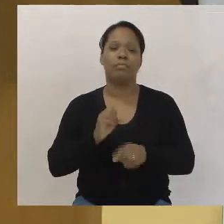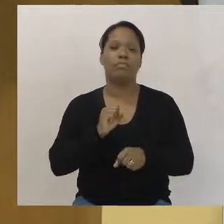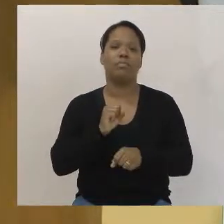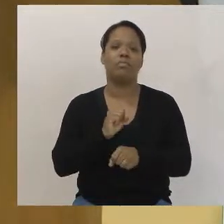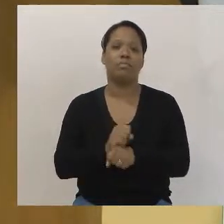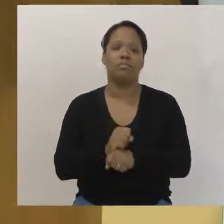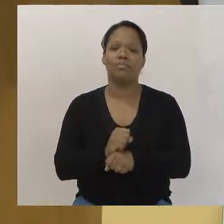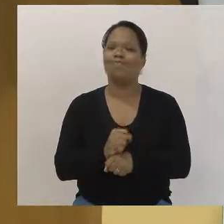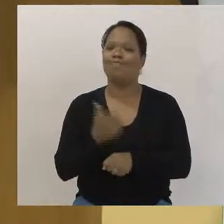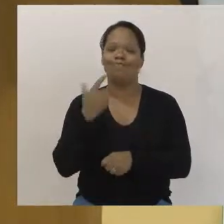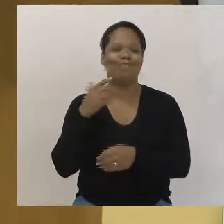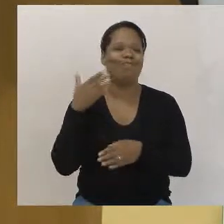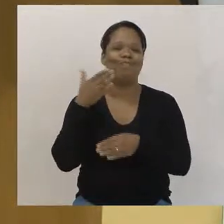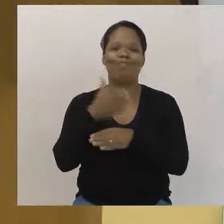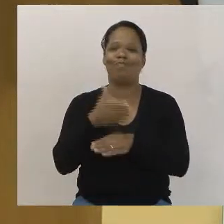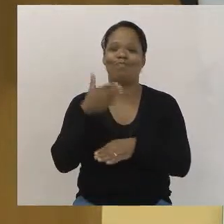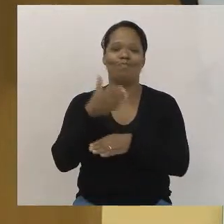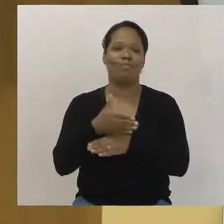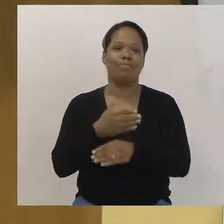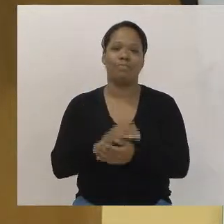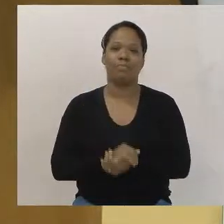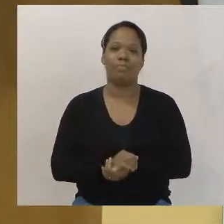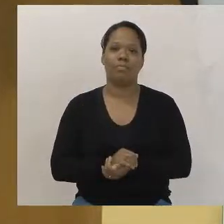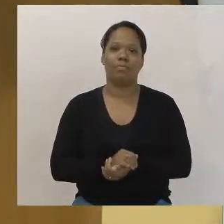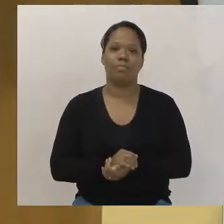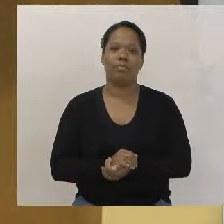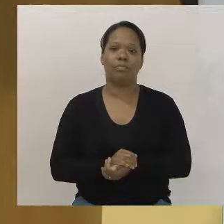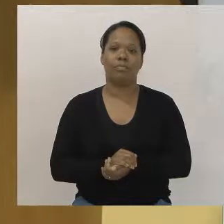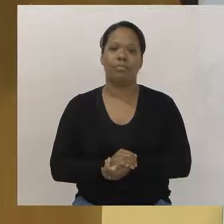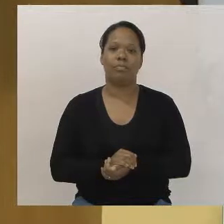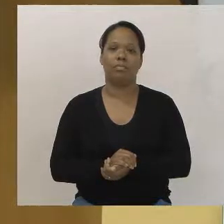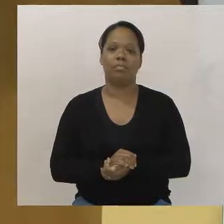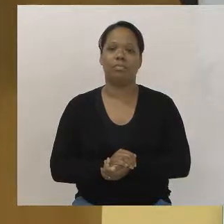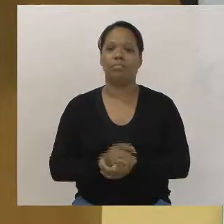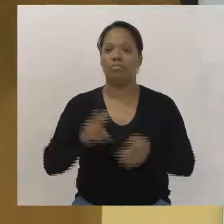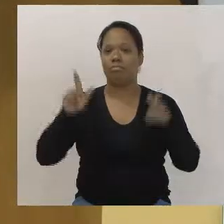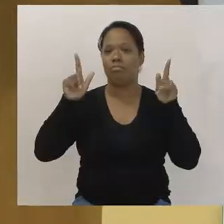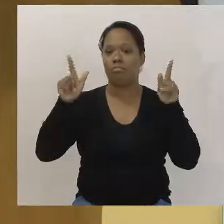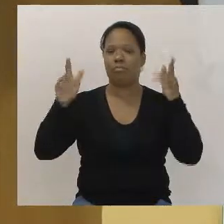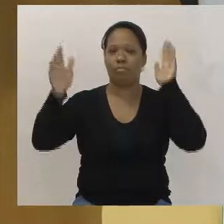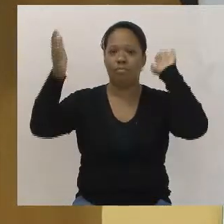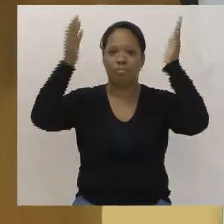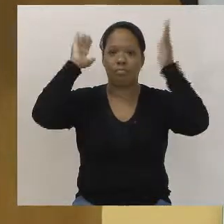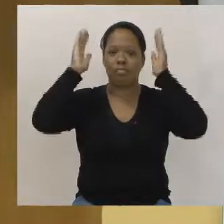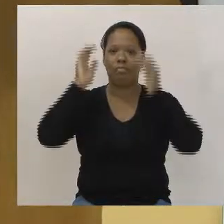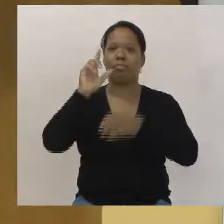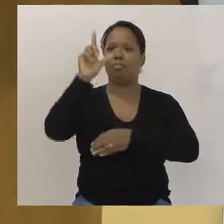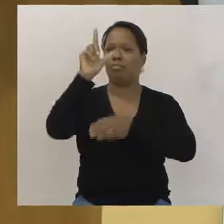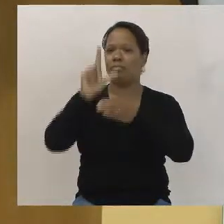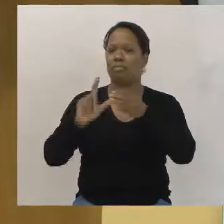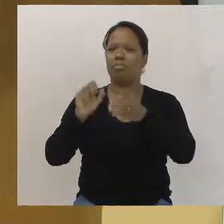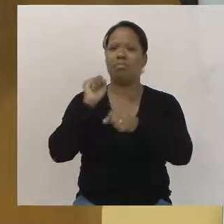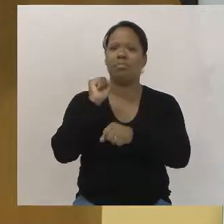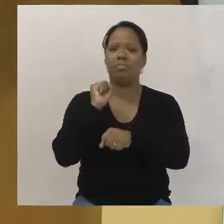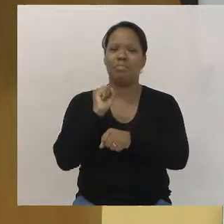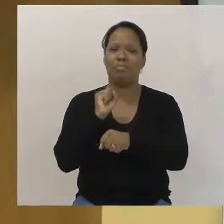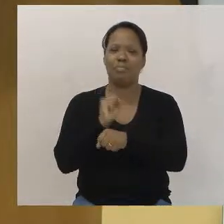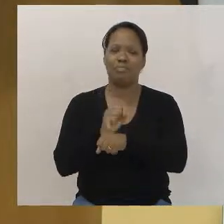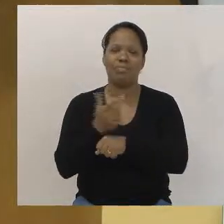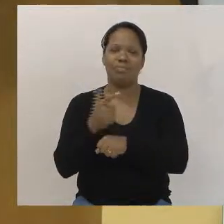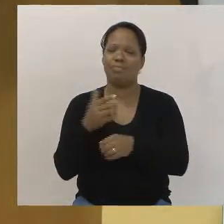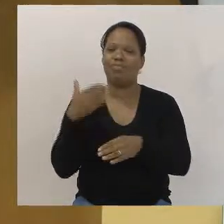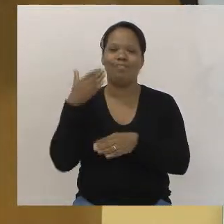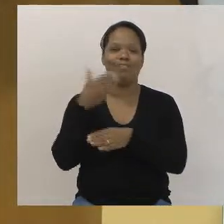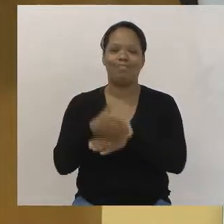parada não vai também na época das greves caminhoneiro o lixo ficou parado no parque pelo que não tinha